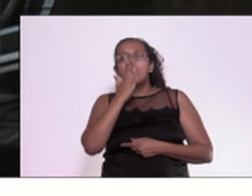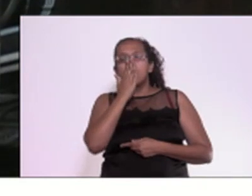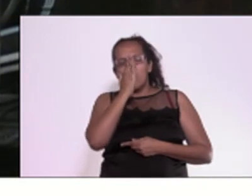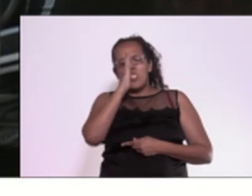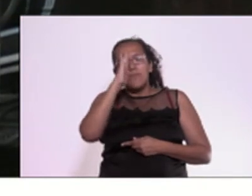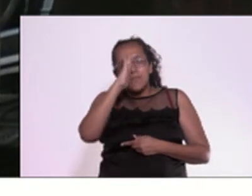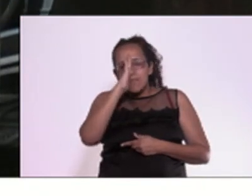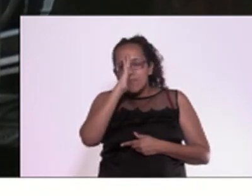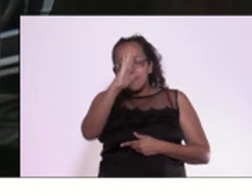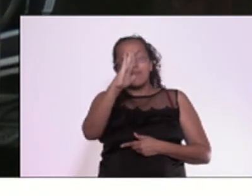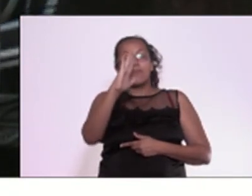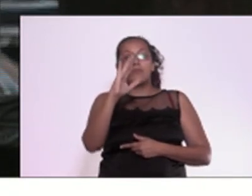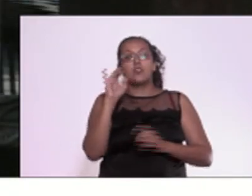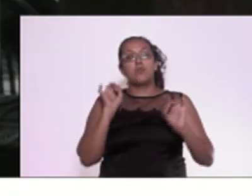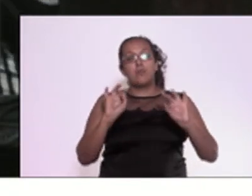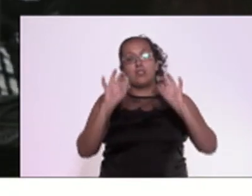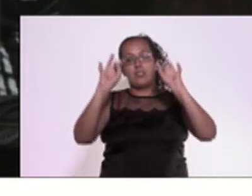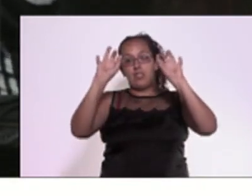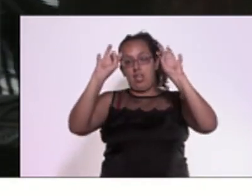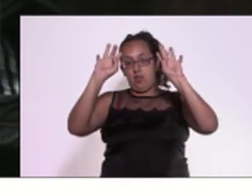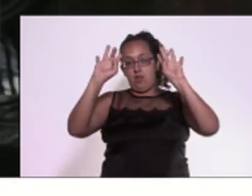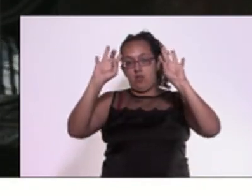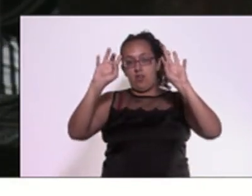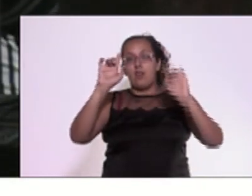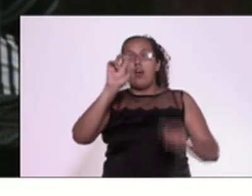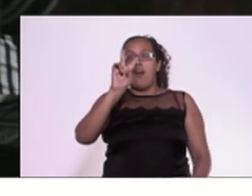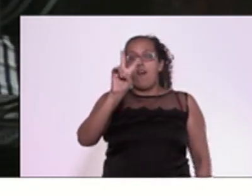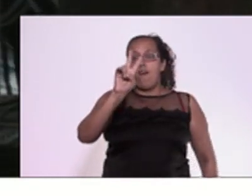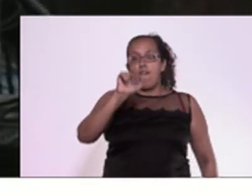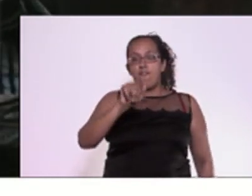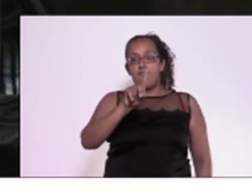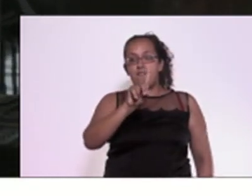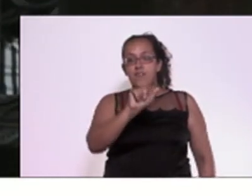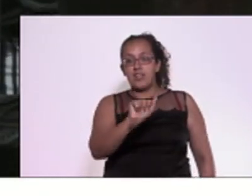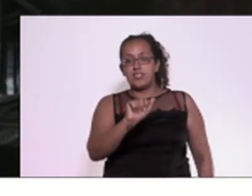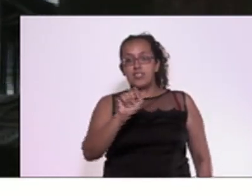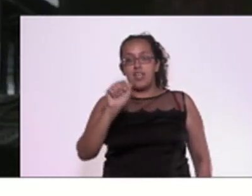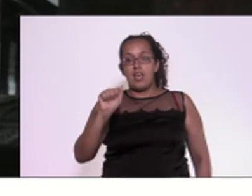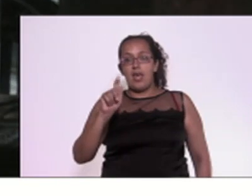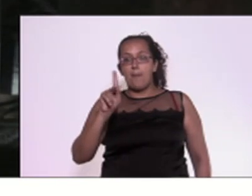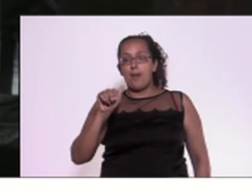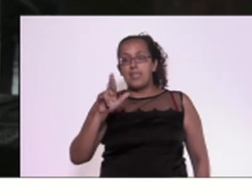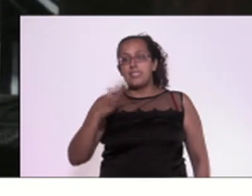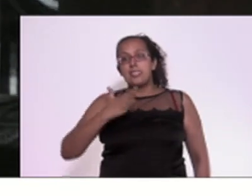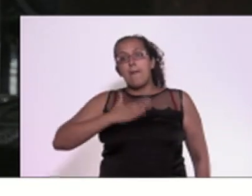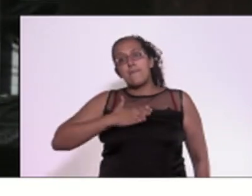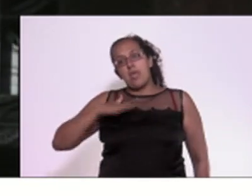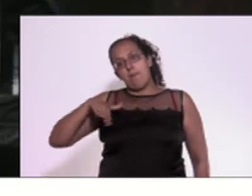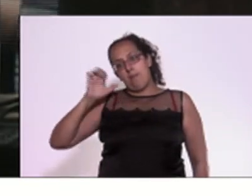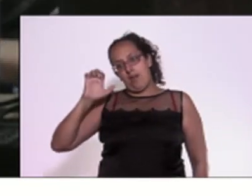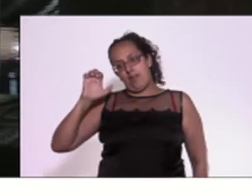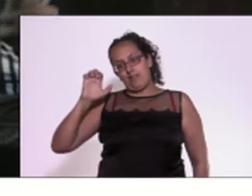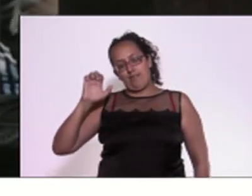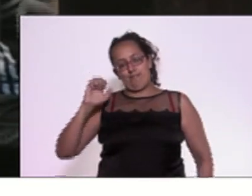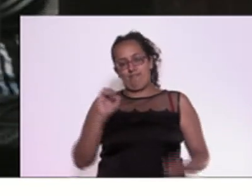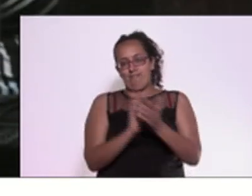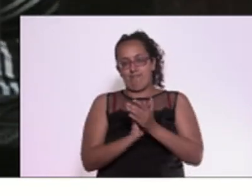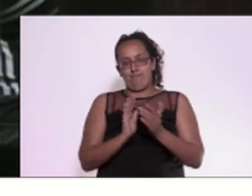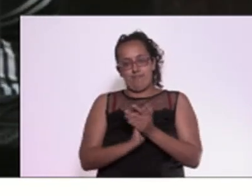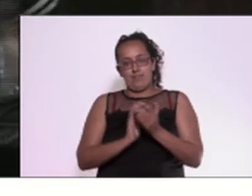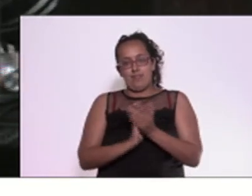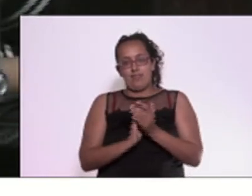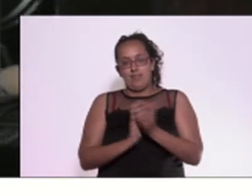Uma espécie de premonição do que seria toda a minha trajetória de vida. Vários percursos, vários caminhos em